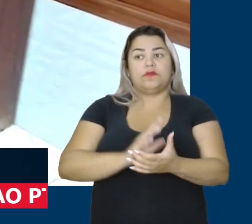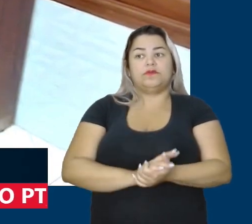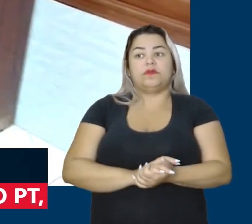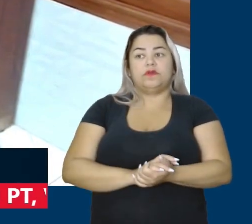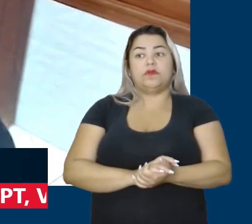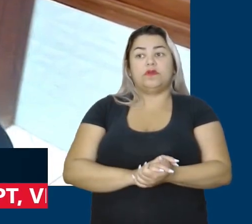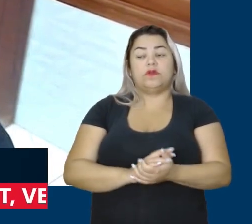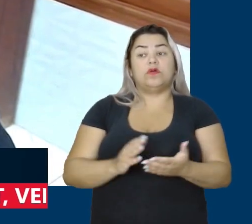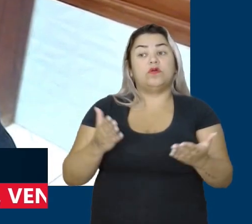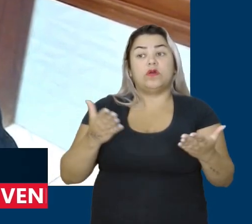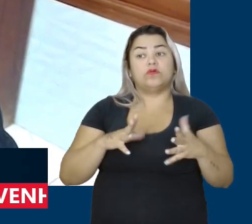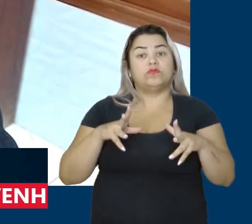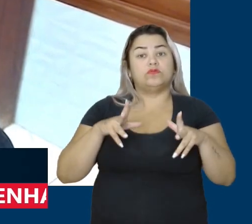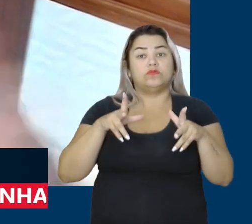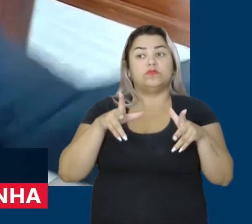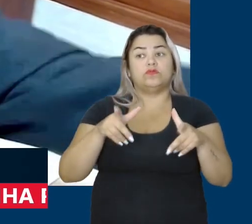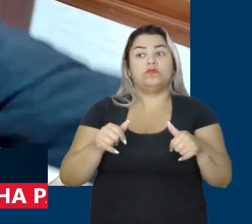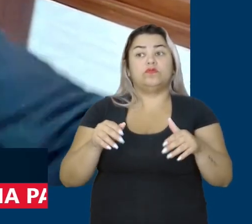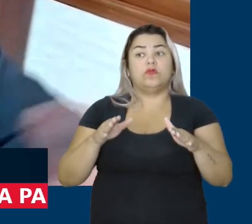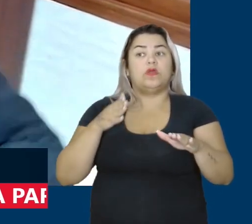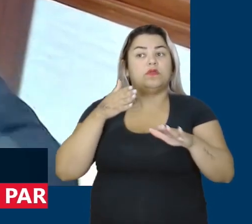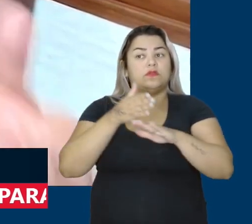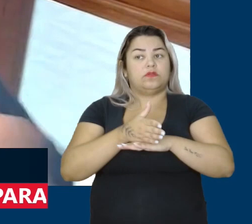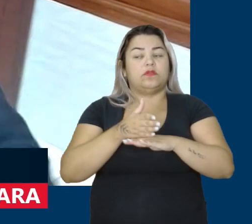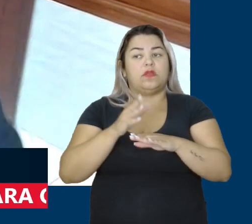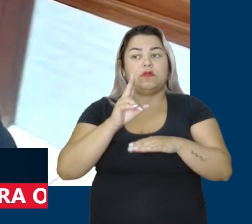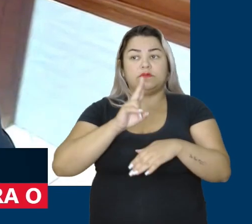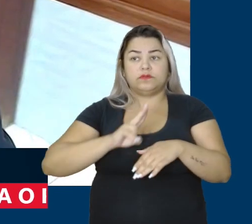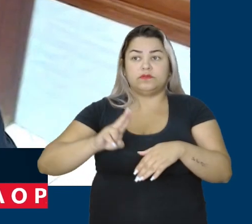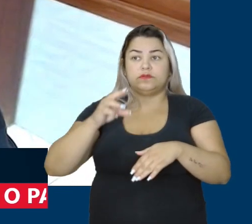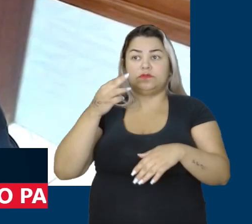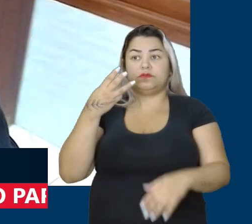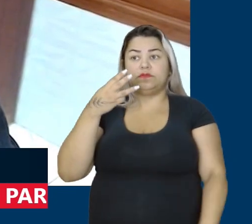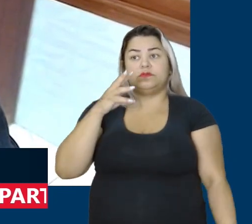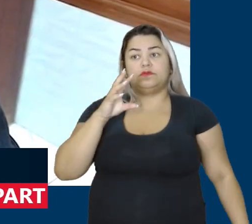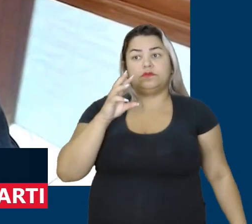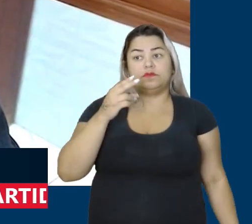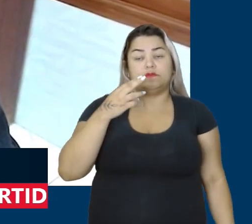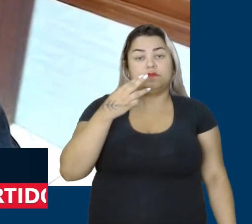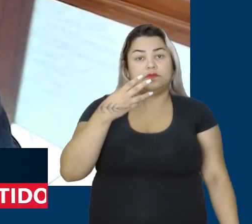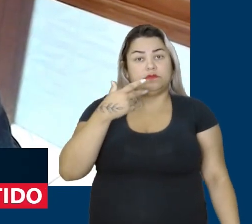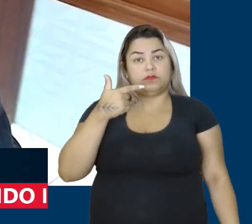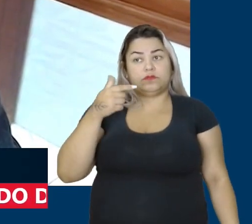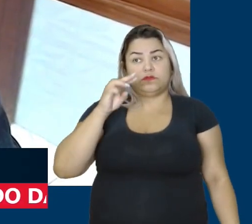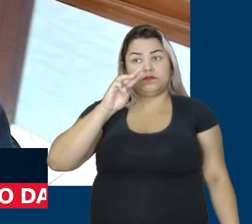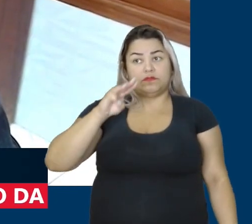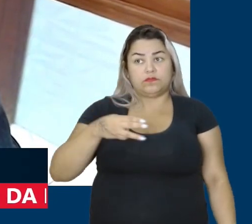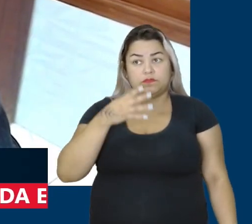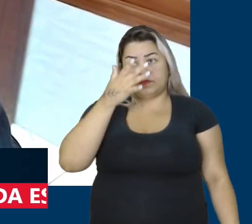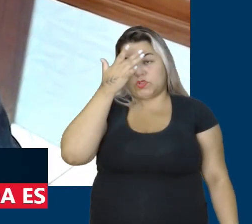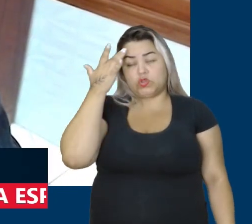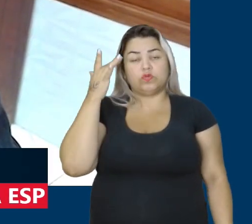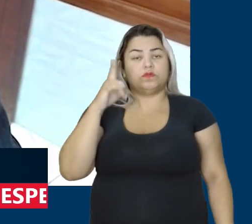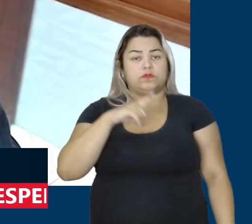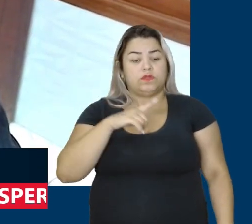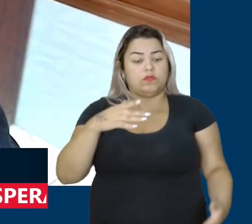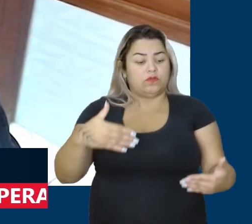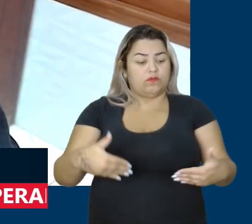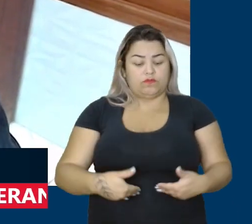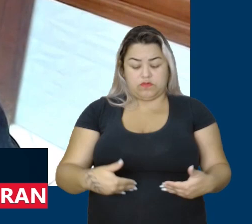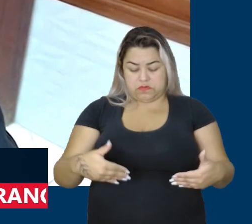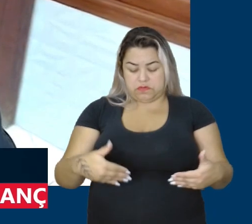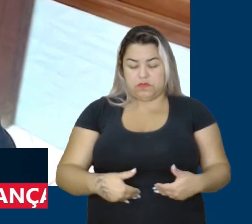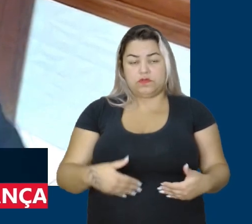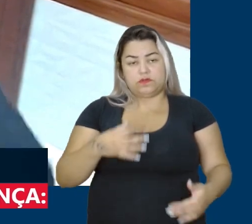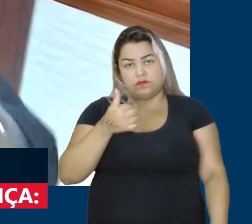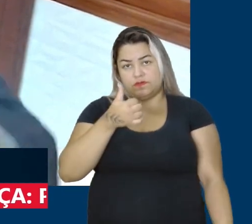Agora eu vou achar que todo mundo vai estar na universidade se o pessoal tem 32 milhões de pessoas que passam fome, 126